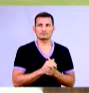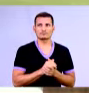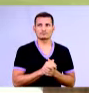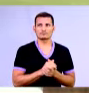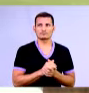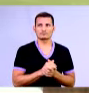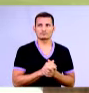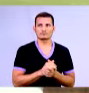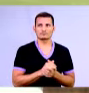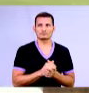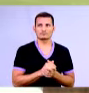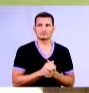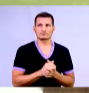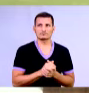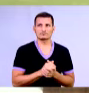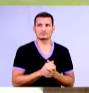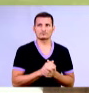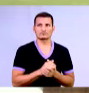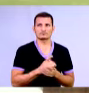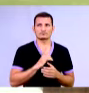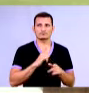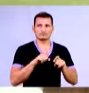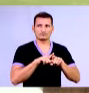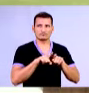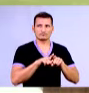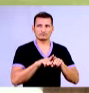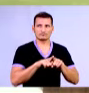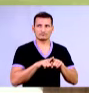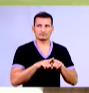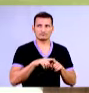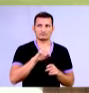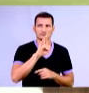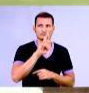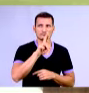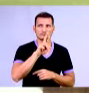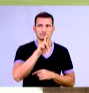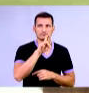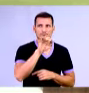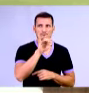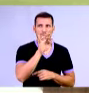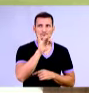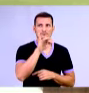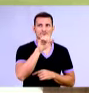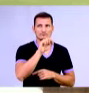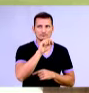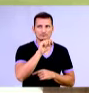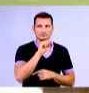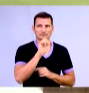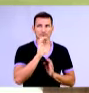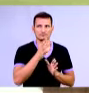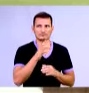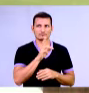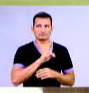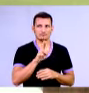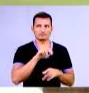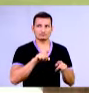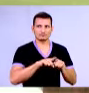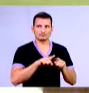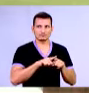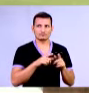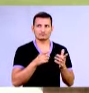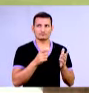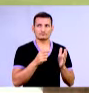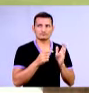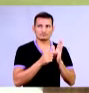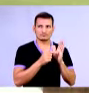Photoshop. Nós temos também lá de Buritis, que já também utiliza esses recursos multimídias, tanto para